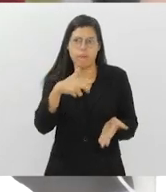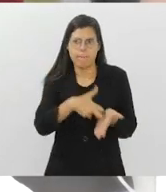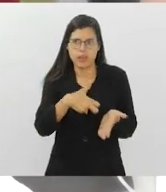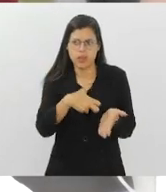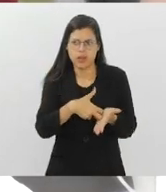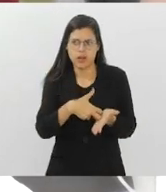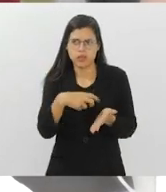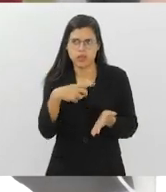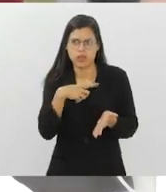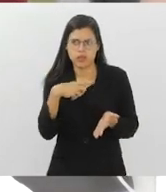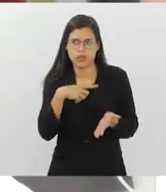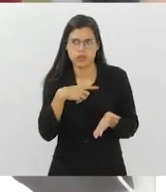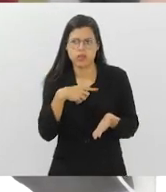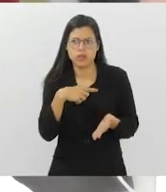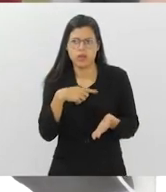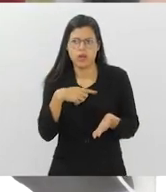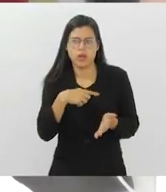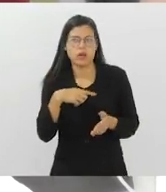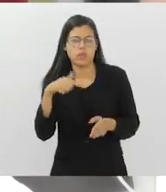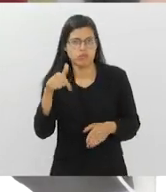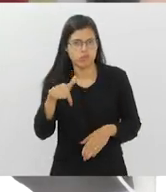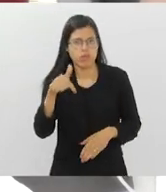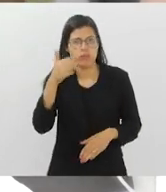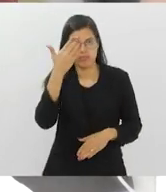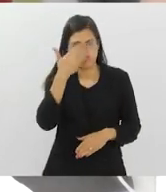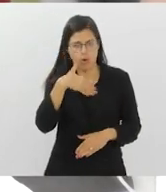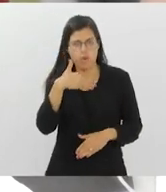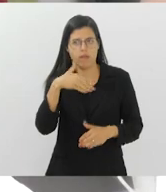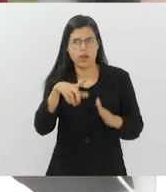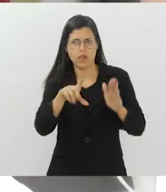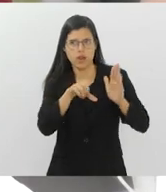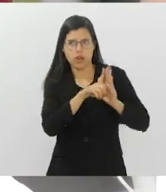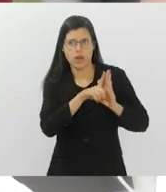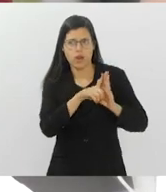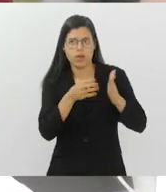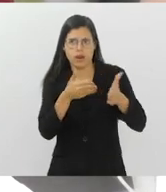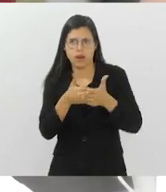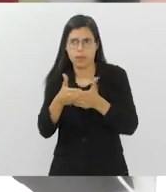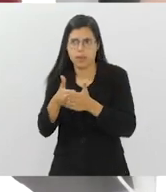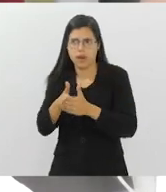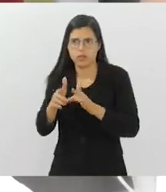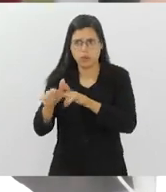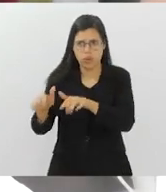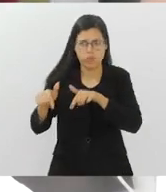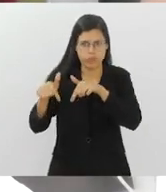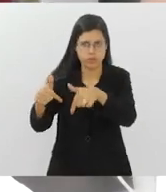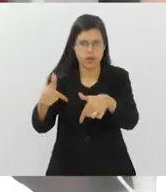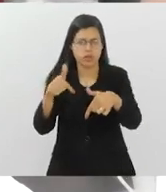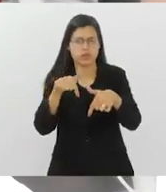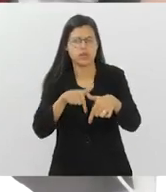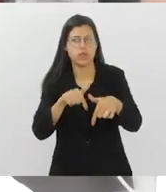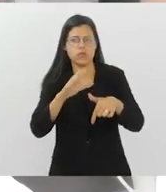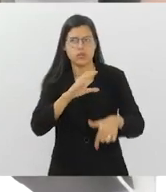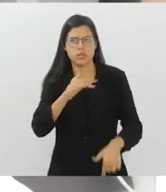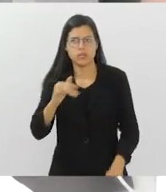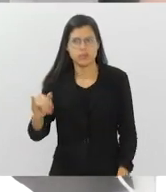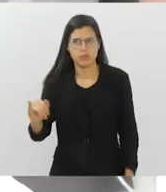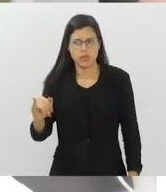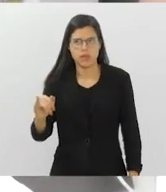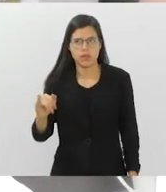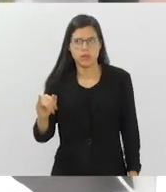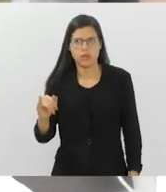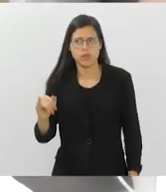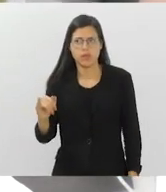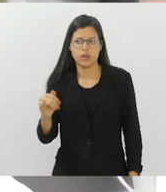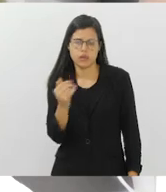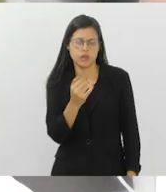uma determinação legal que impede uma ação mais dura desta CPI em relação a